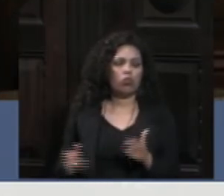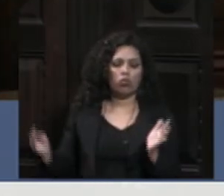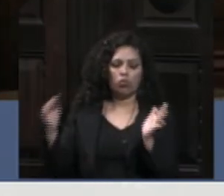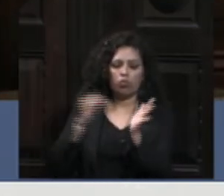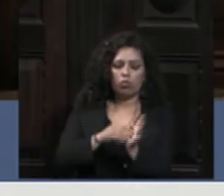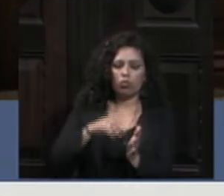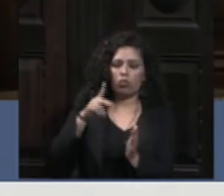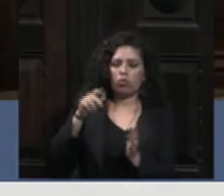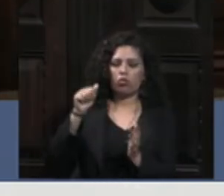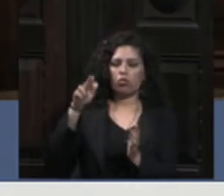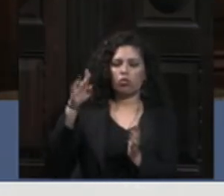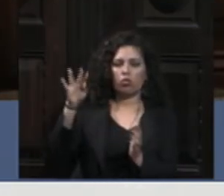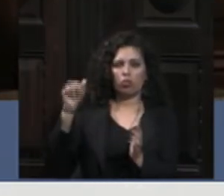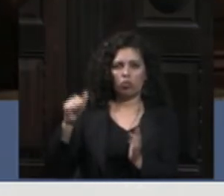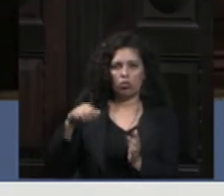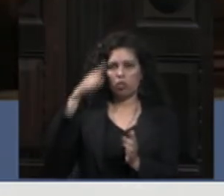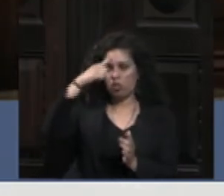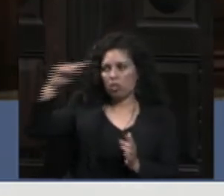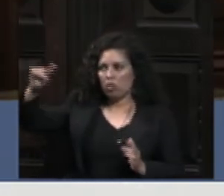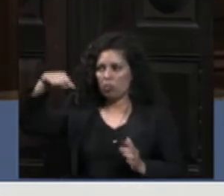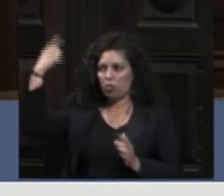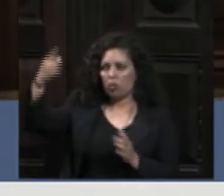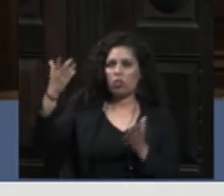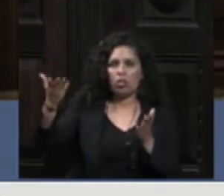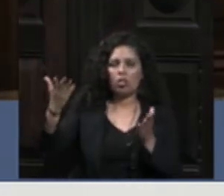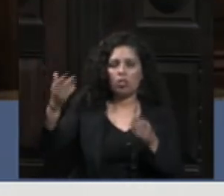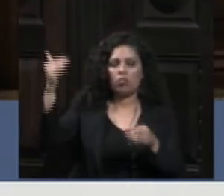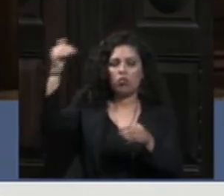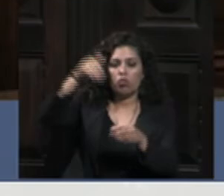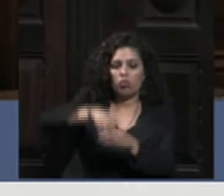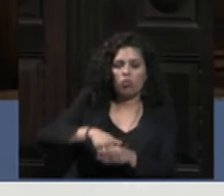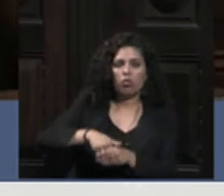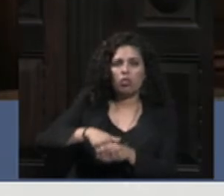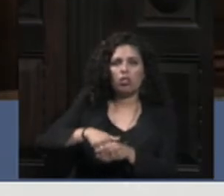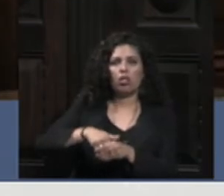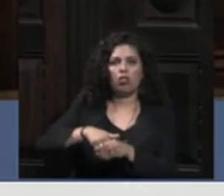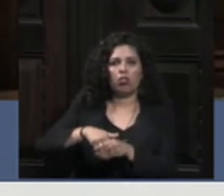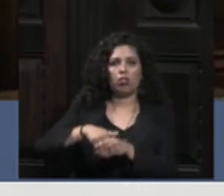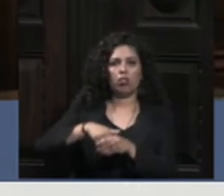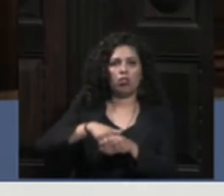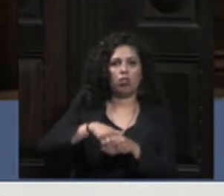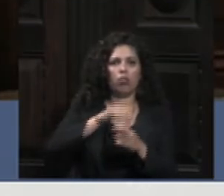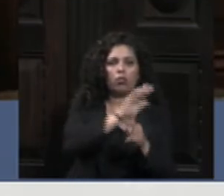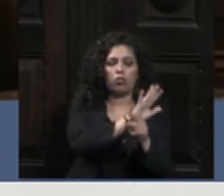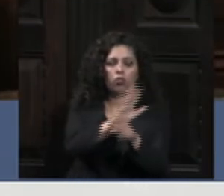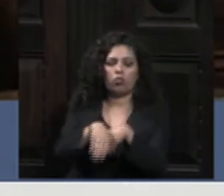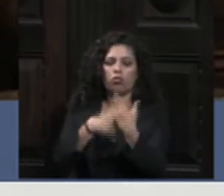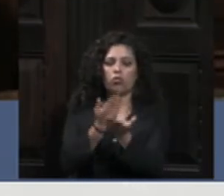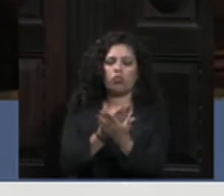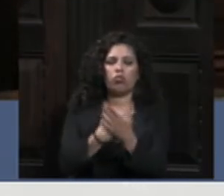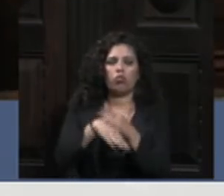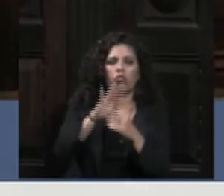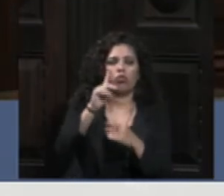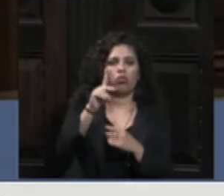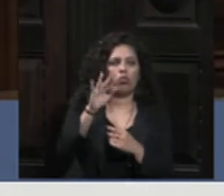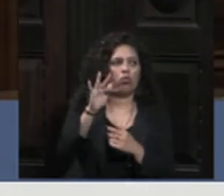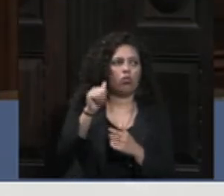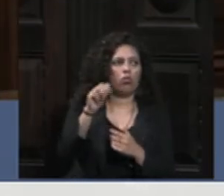Na semana que vem, queremos votar eleições diretas para a presidência da FAETEC já.